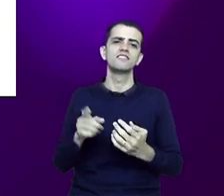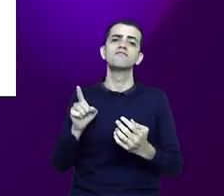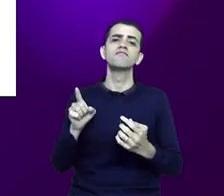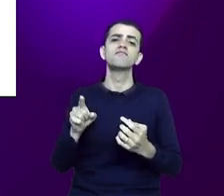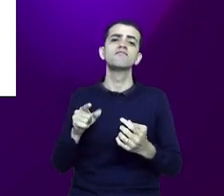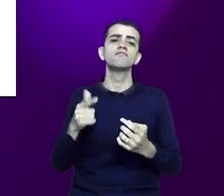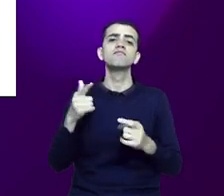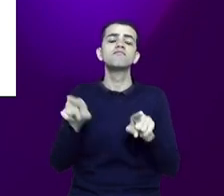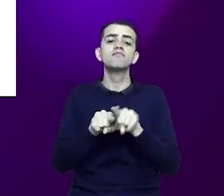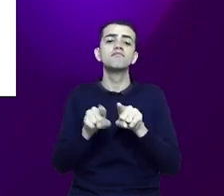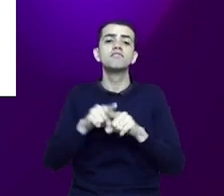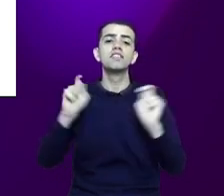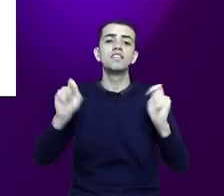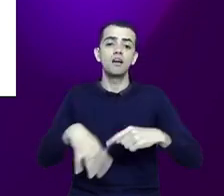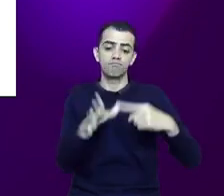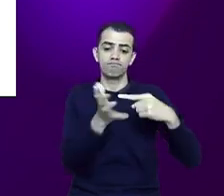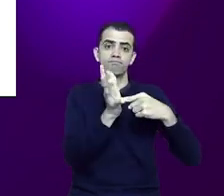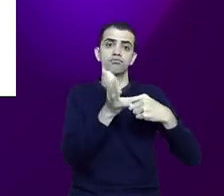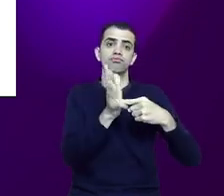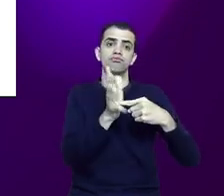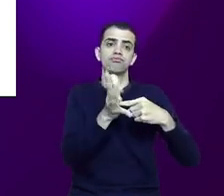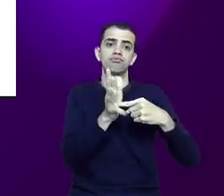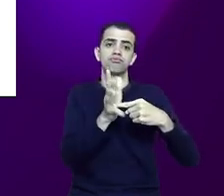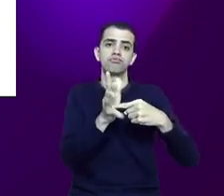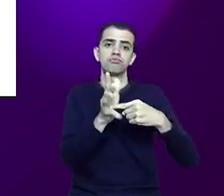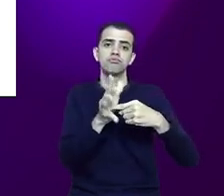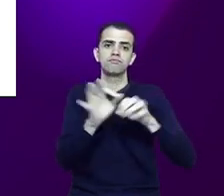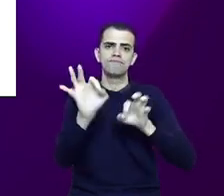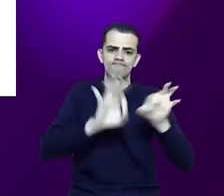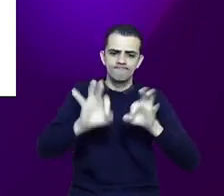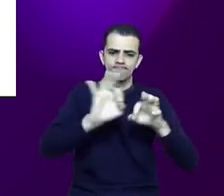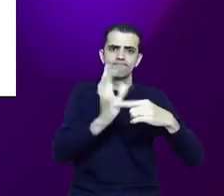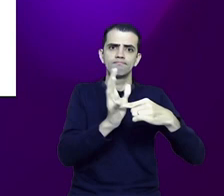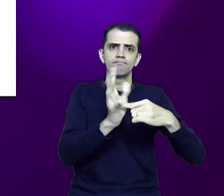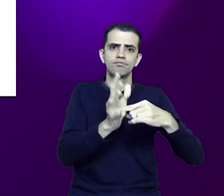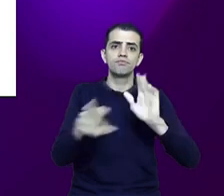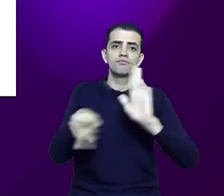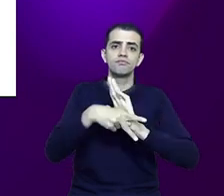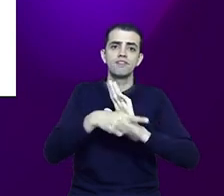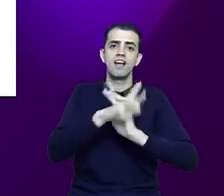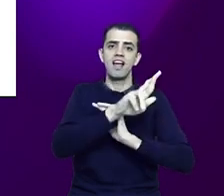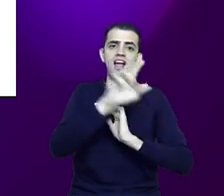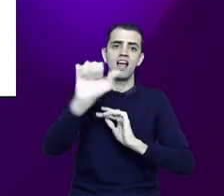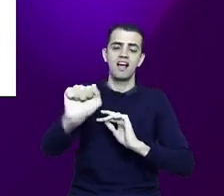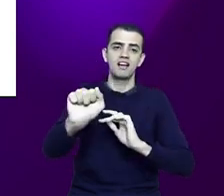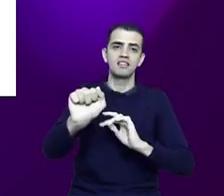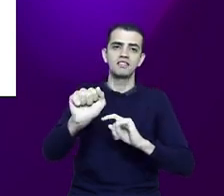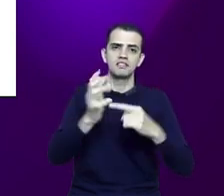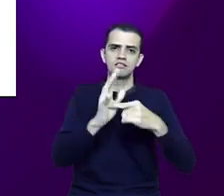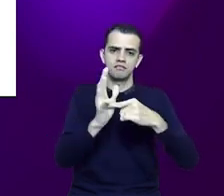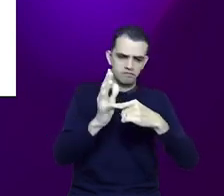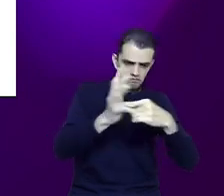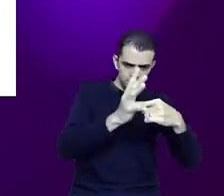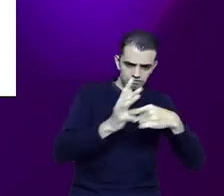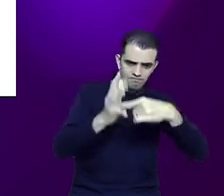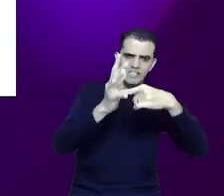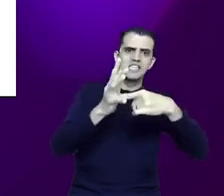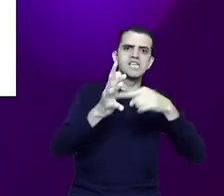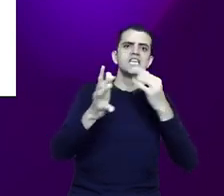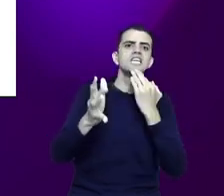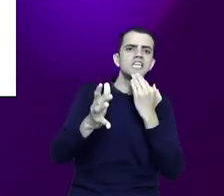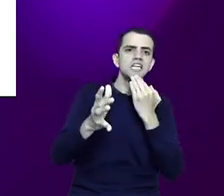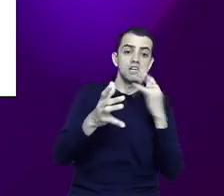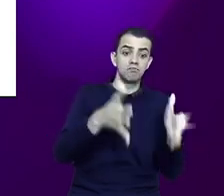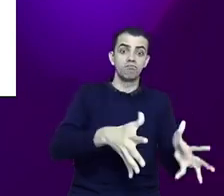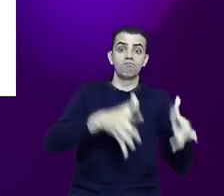você pode criar um motor, por exemplo, um protótipo de um motor em realidade aumentada e você verificar uma eventual falha antes de